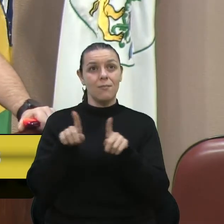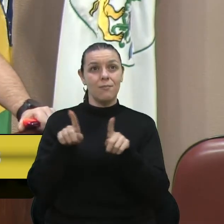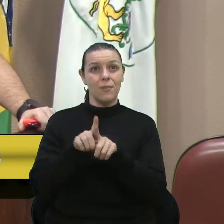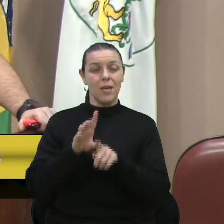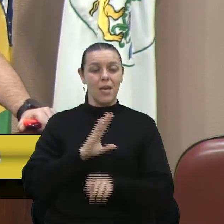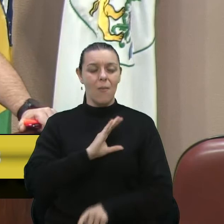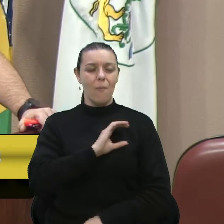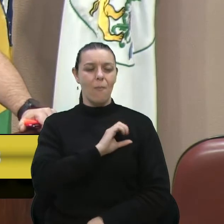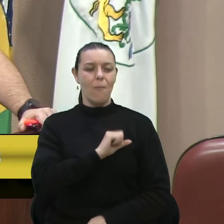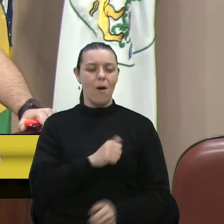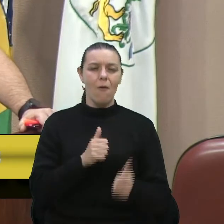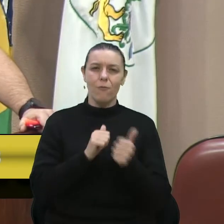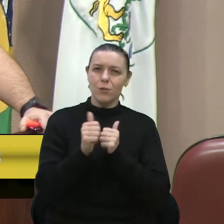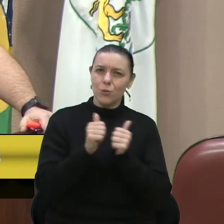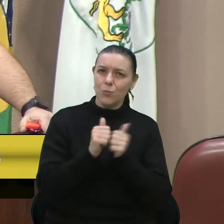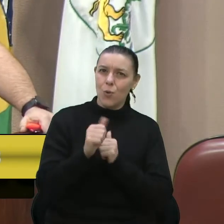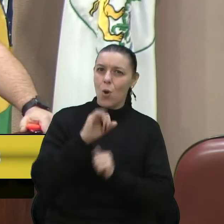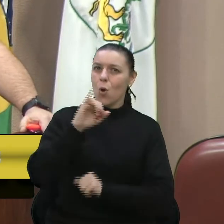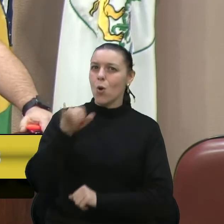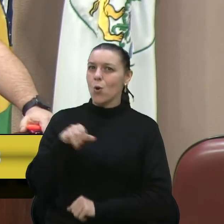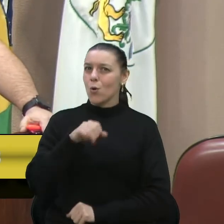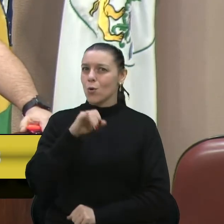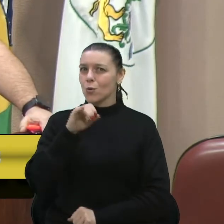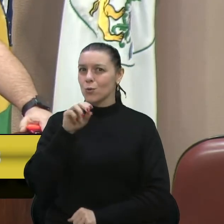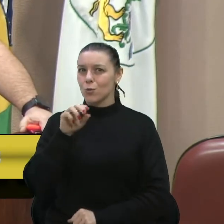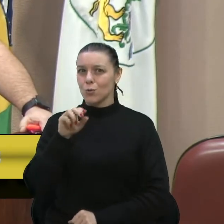esporte, amava o futebol, amava o juventude.